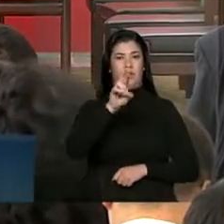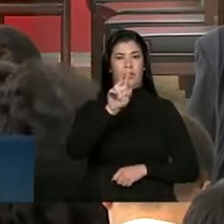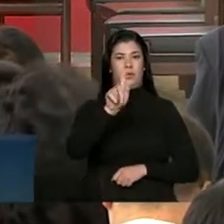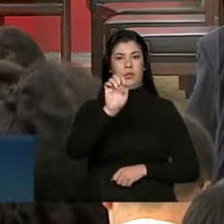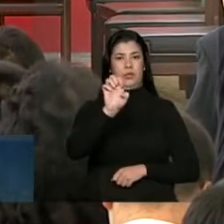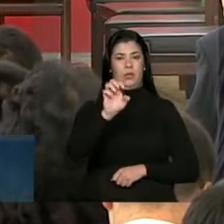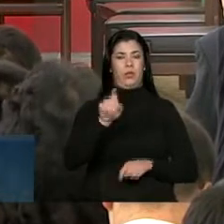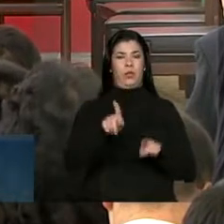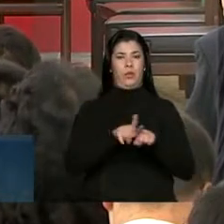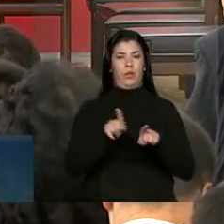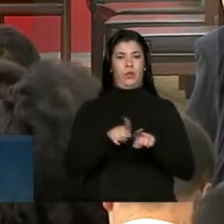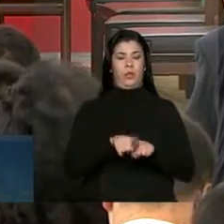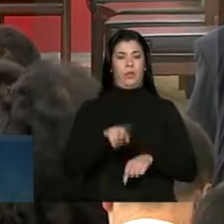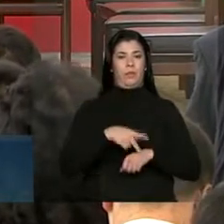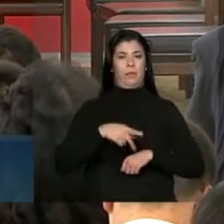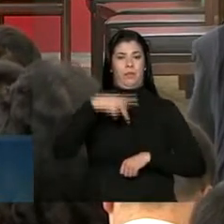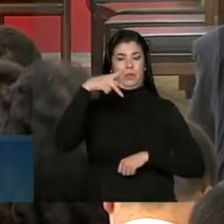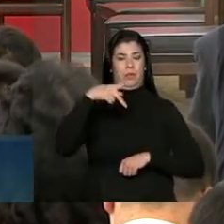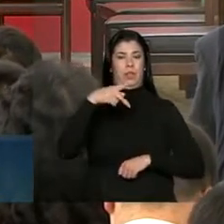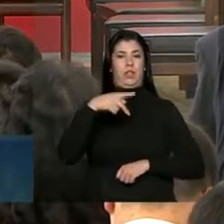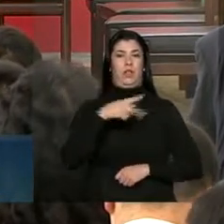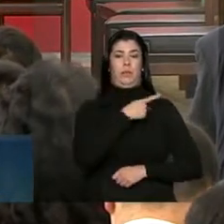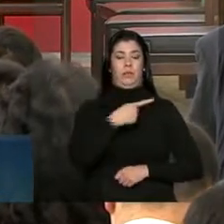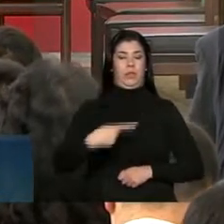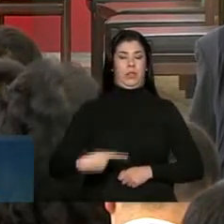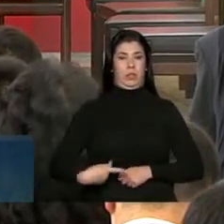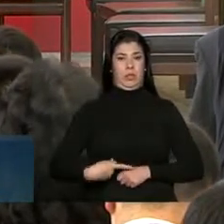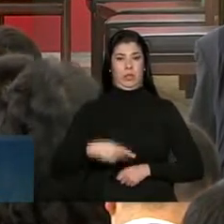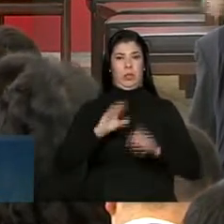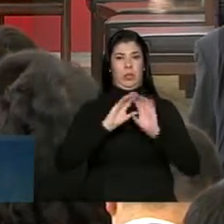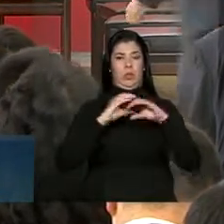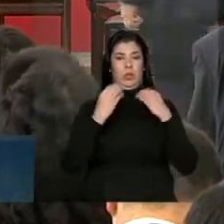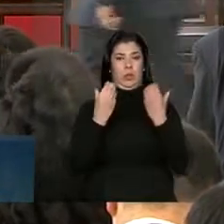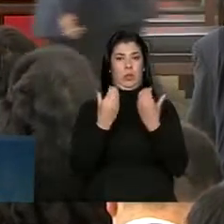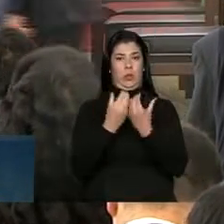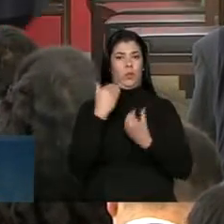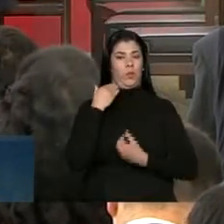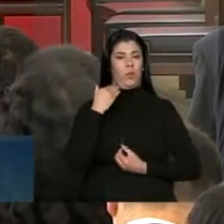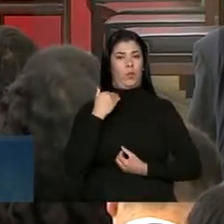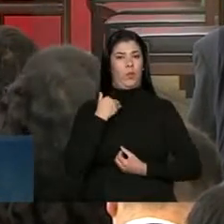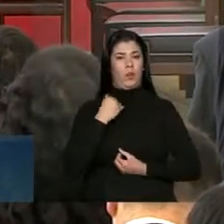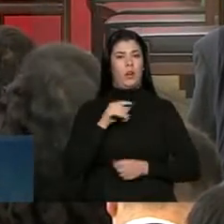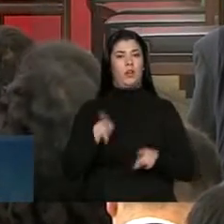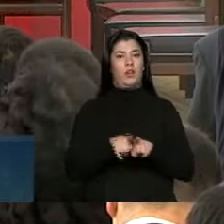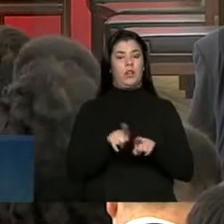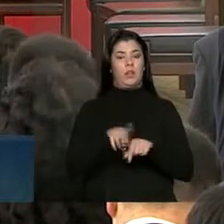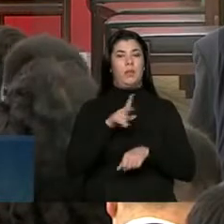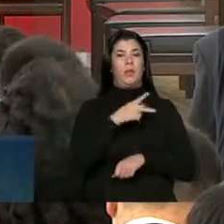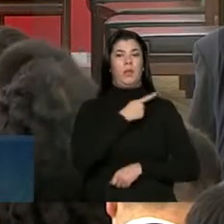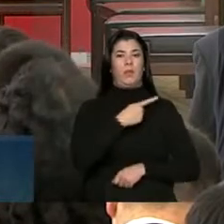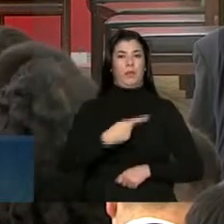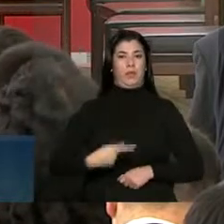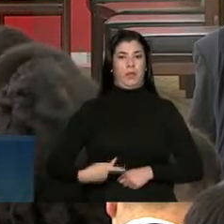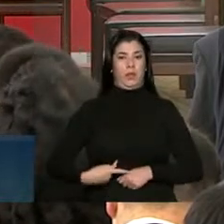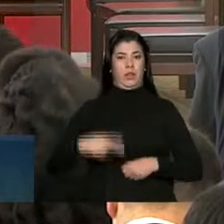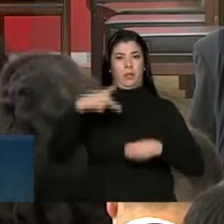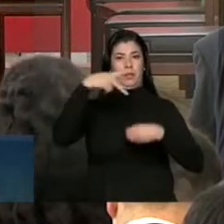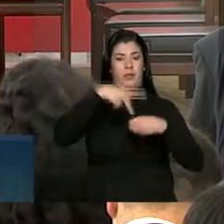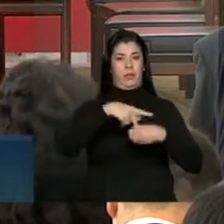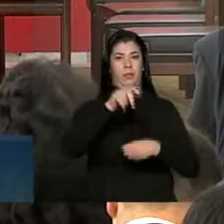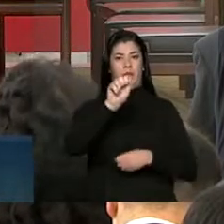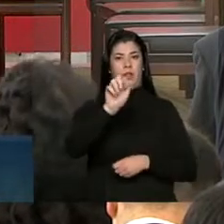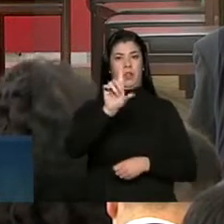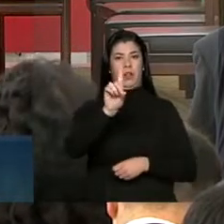do Banco de Desenvolvimento da China, Liu Hongbing. Presidente da Petrobras, Aldemir